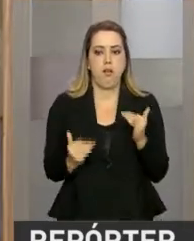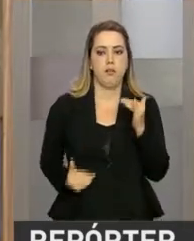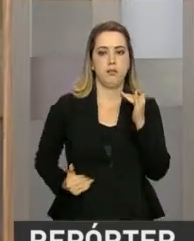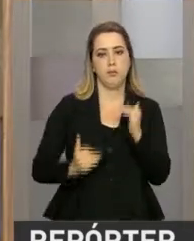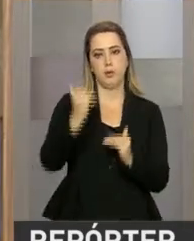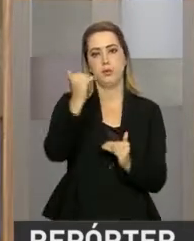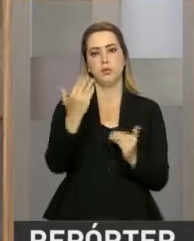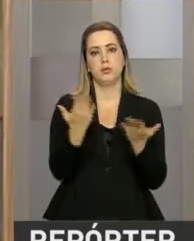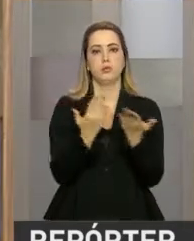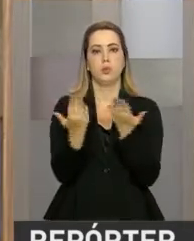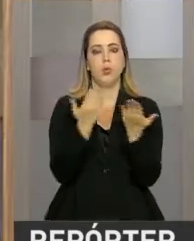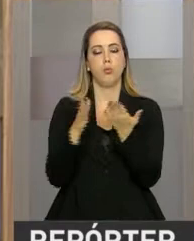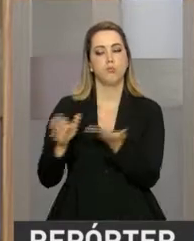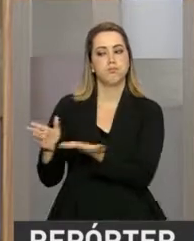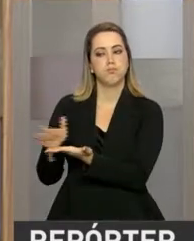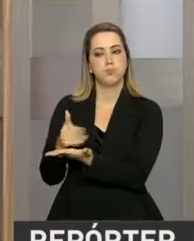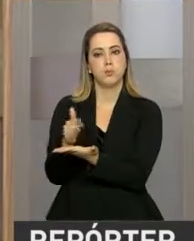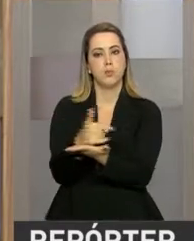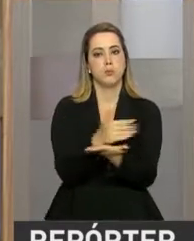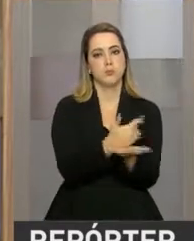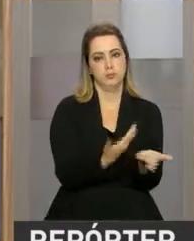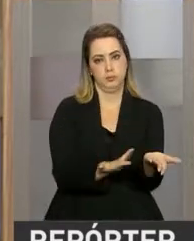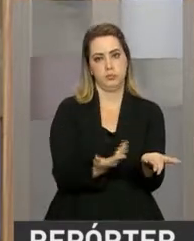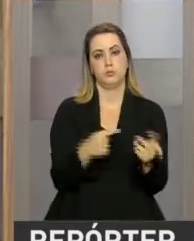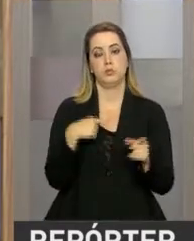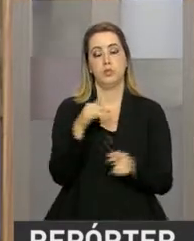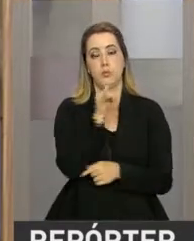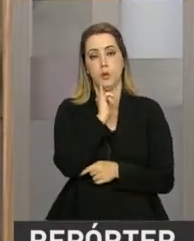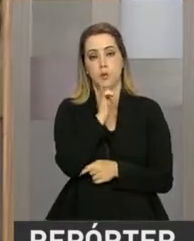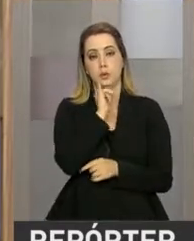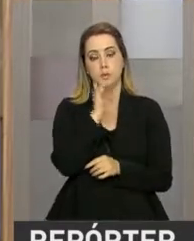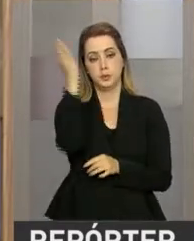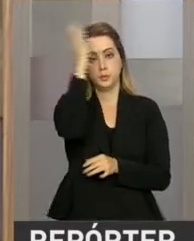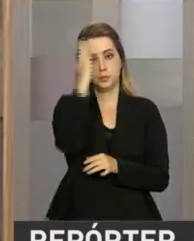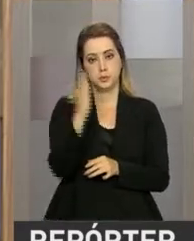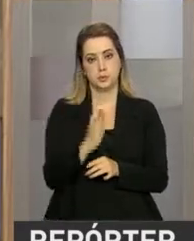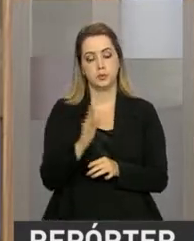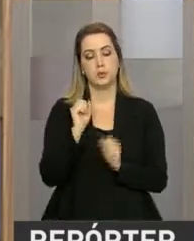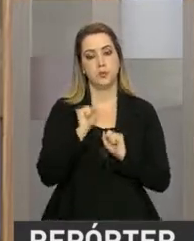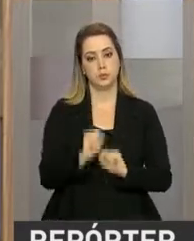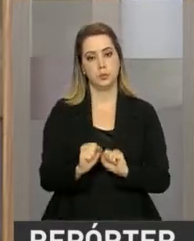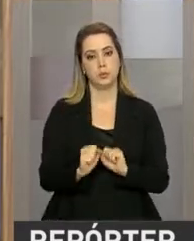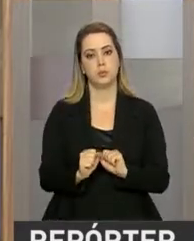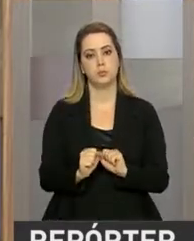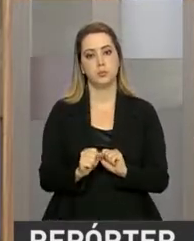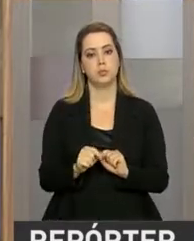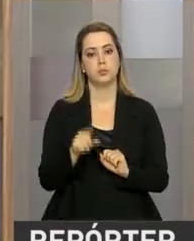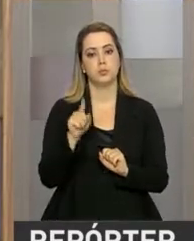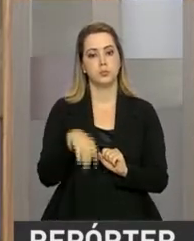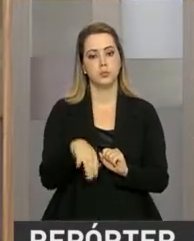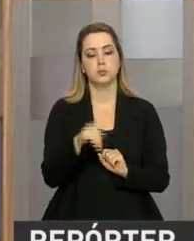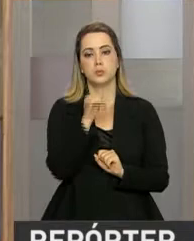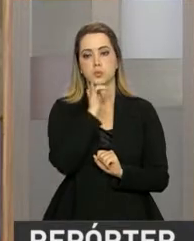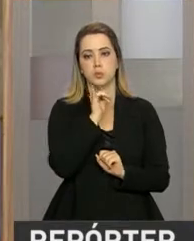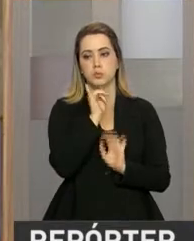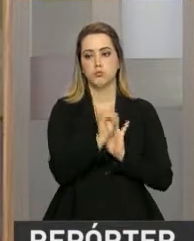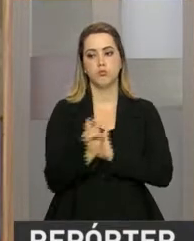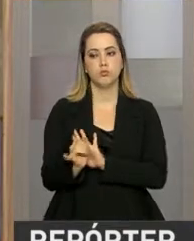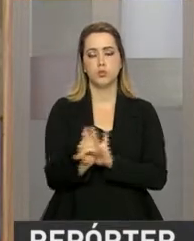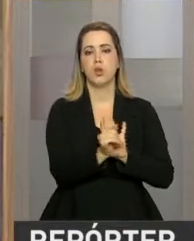arrecada o exemplo brasileiro de alguma maneira está o poderá servir de exemplo para